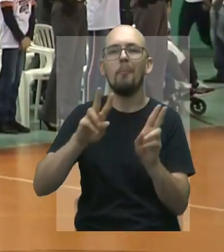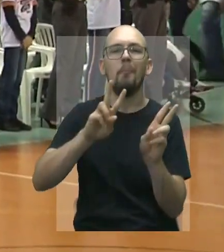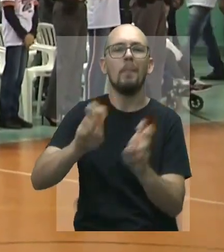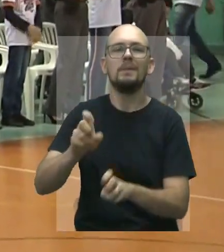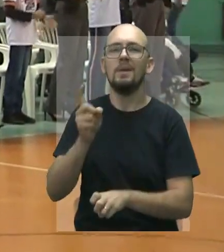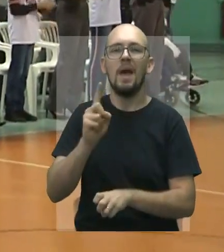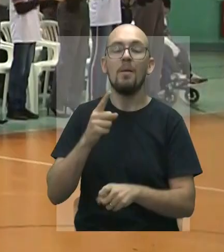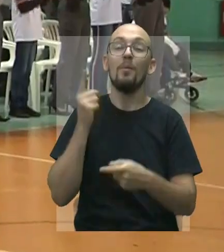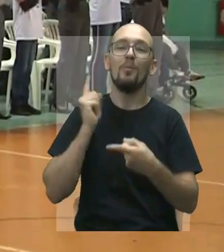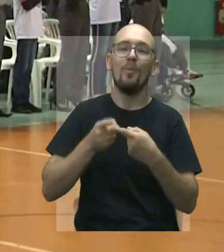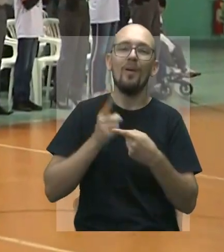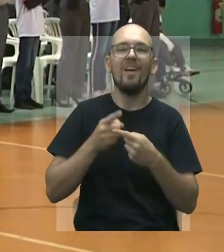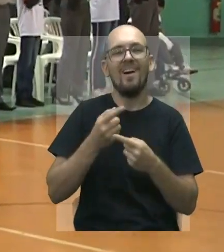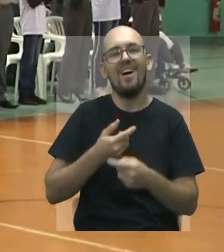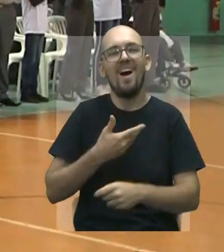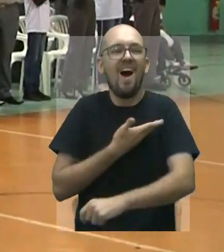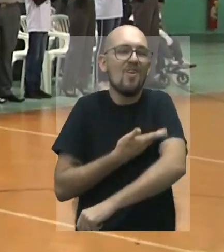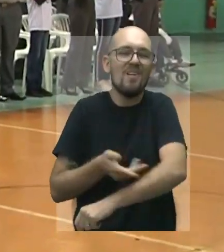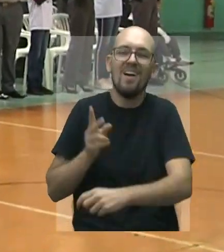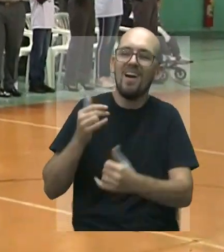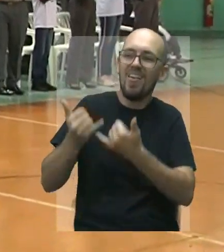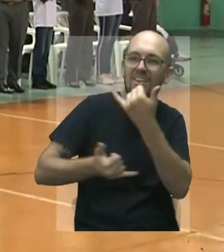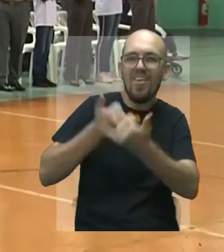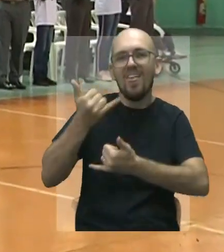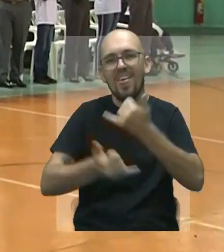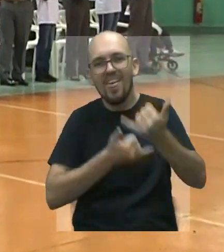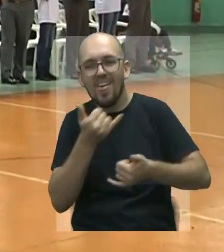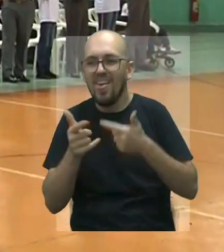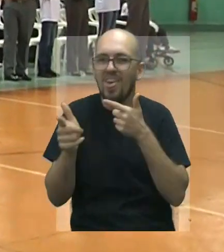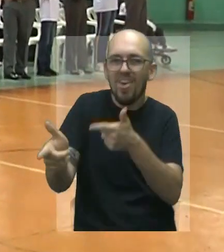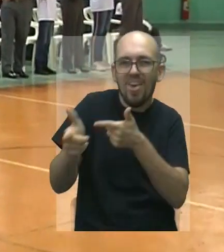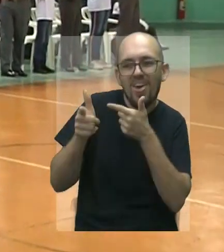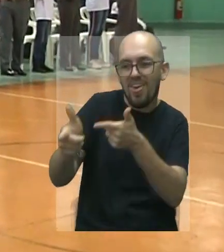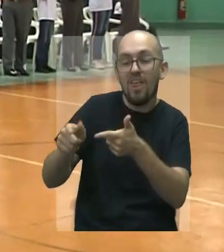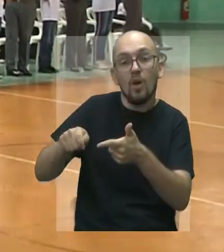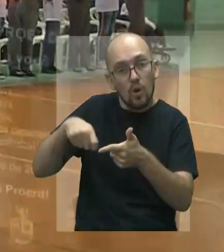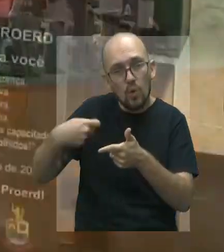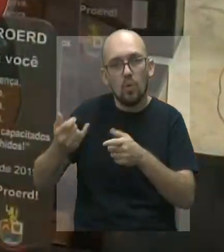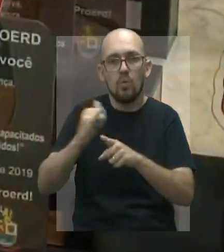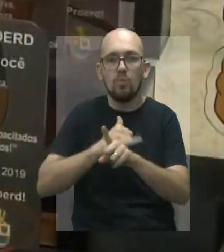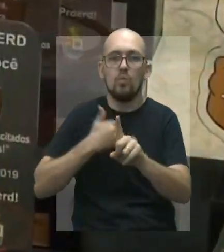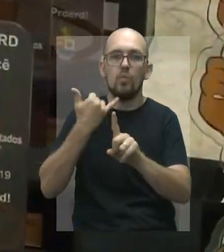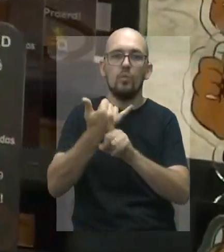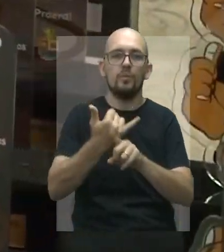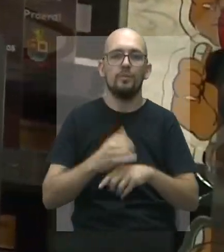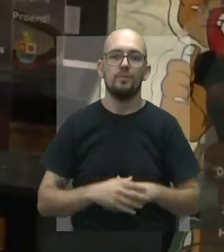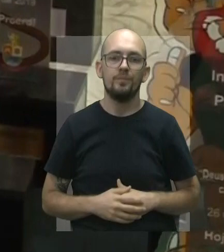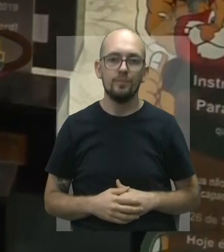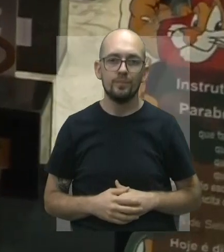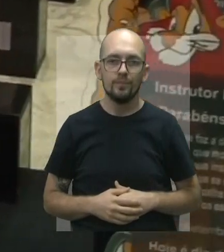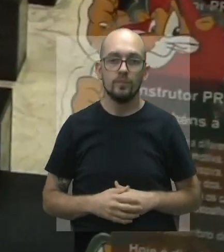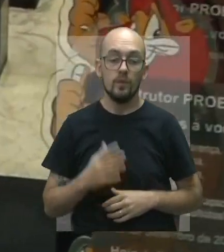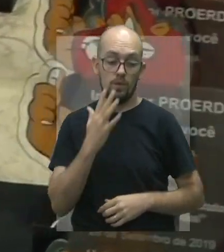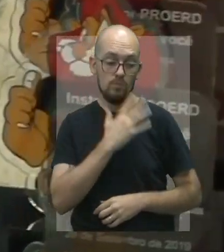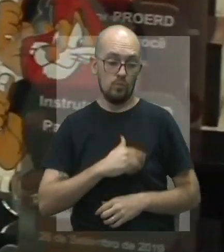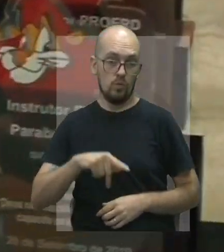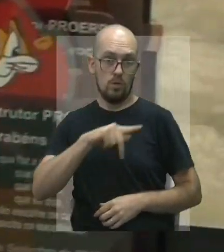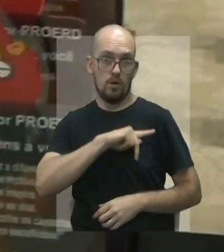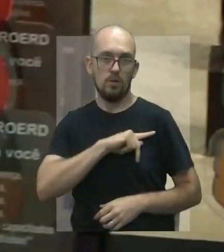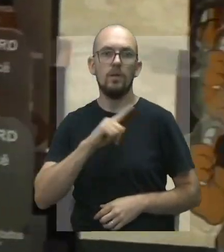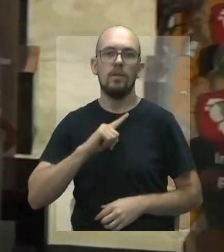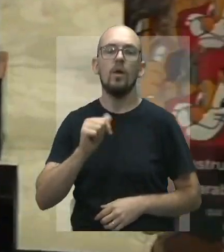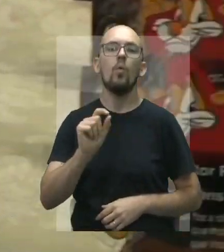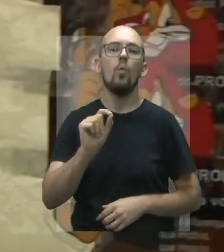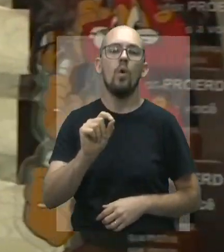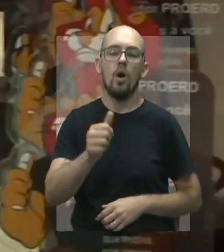sendo rotineiramente confundido com brincadeiras realizadas entre os alunos. O Proerd é constituído de 11 lições, que